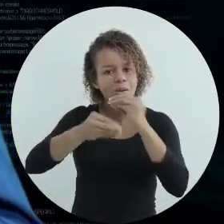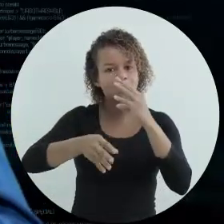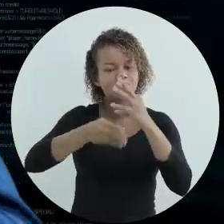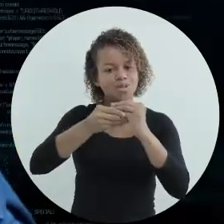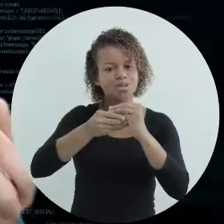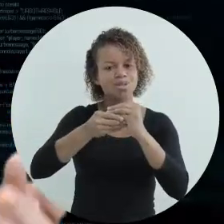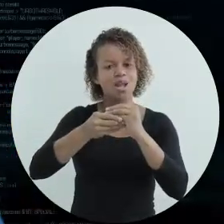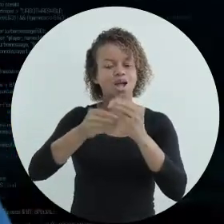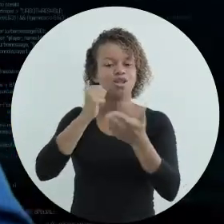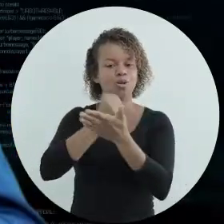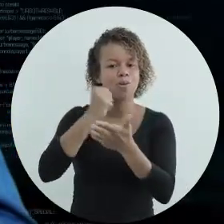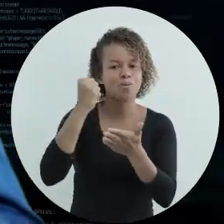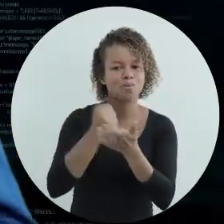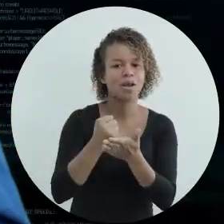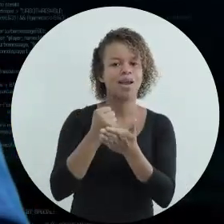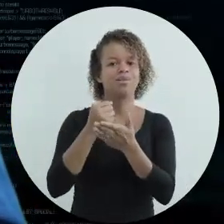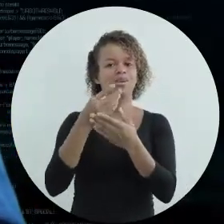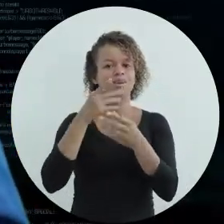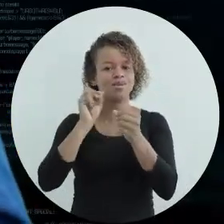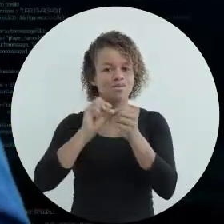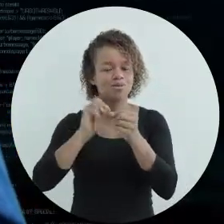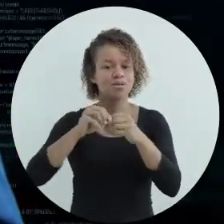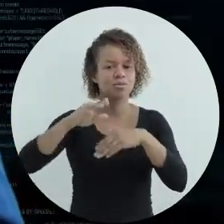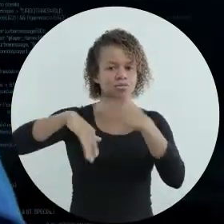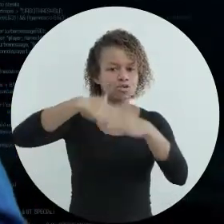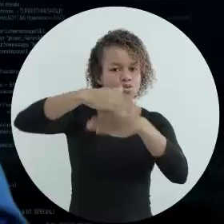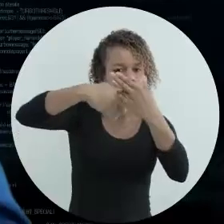documentos que vão circular por esse meio.